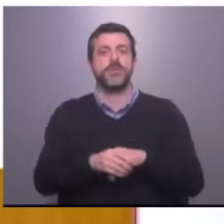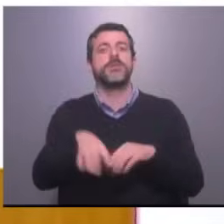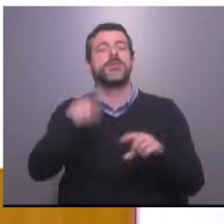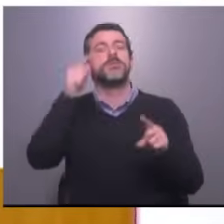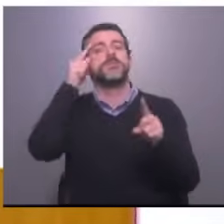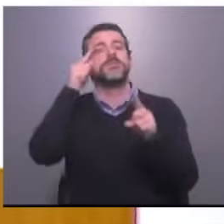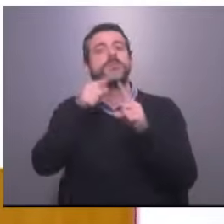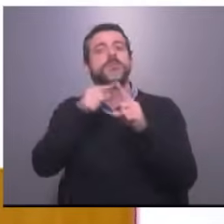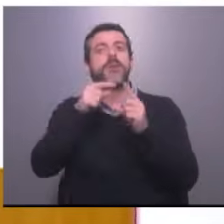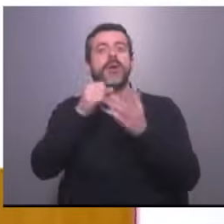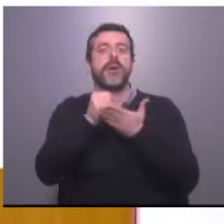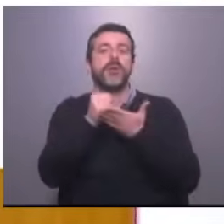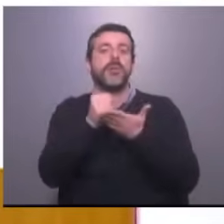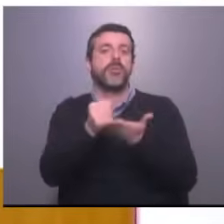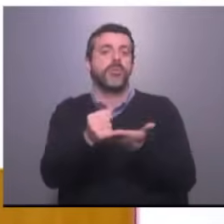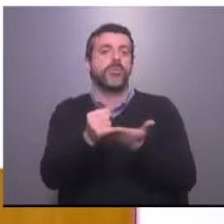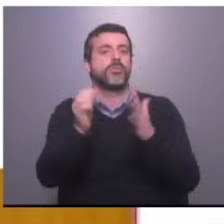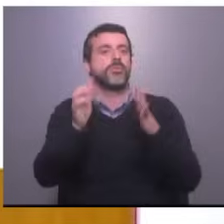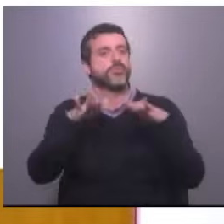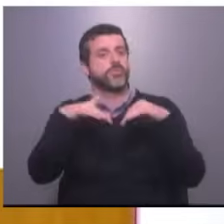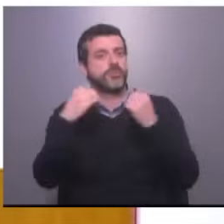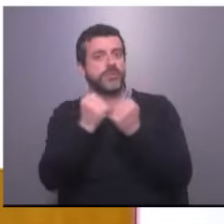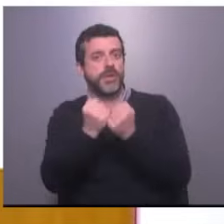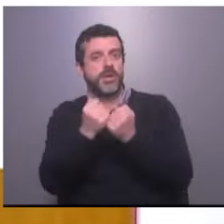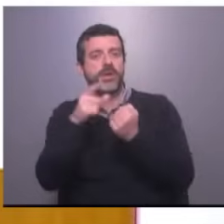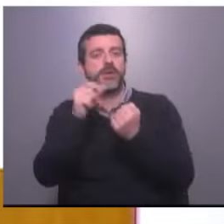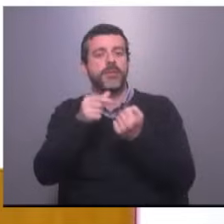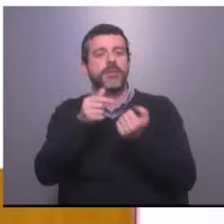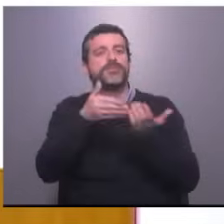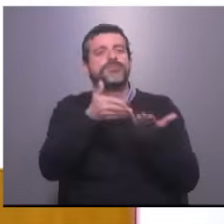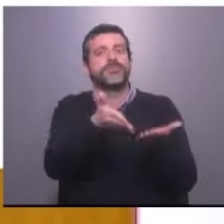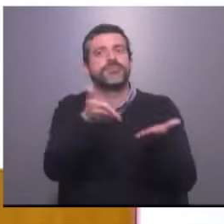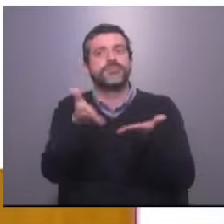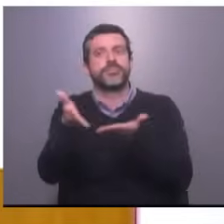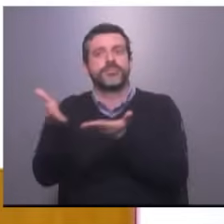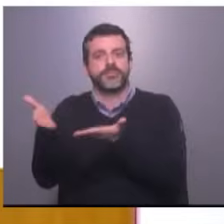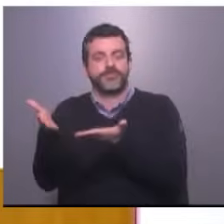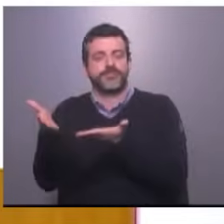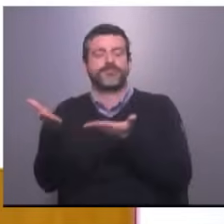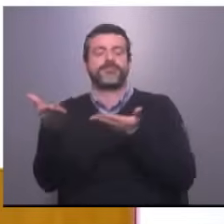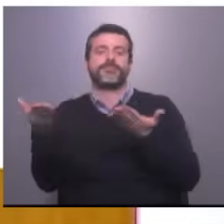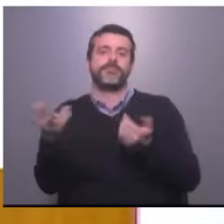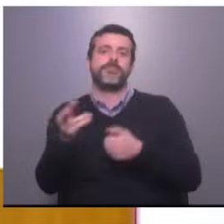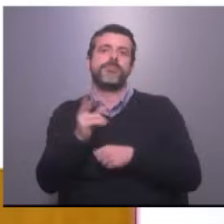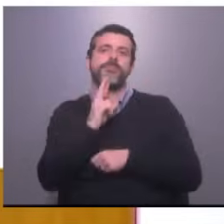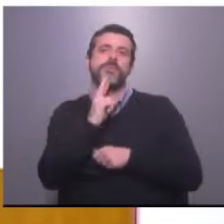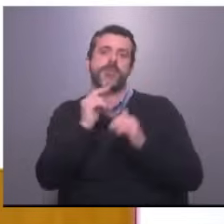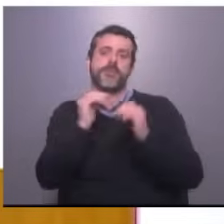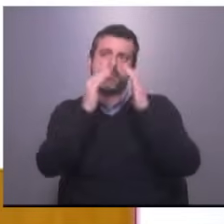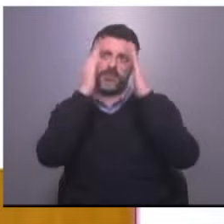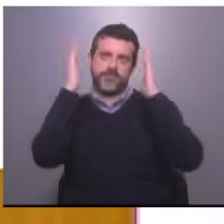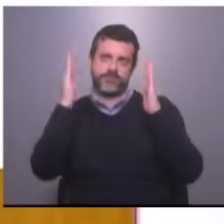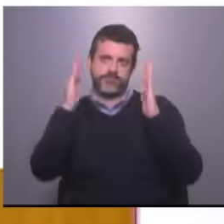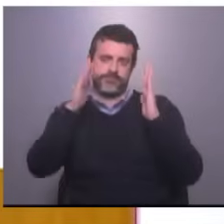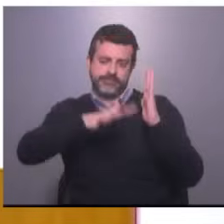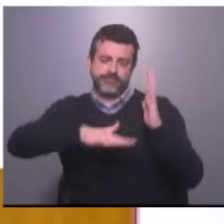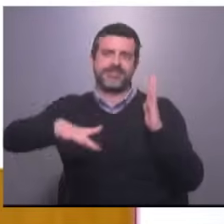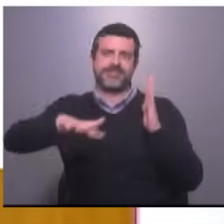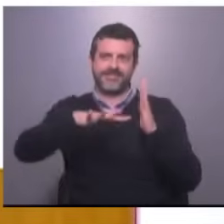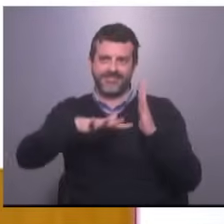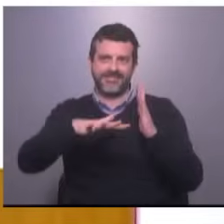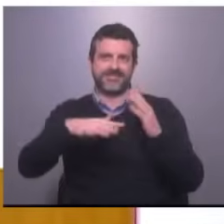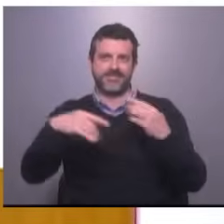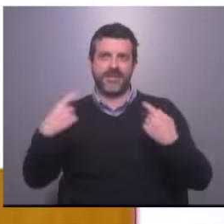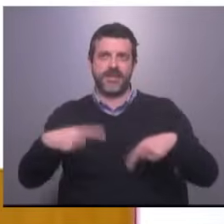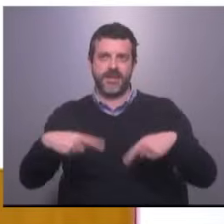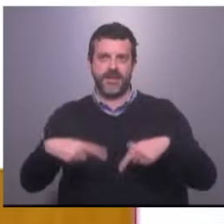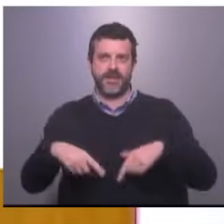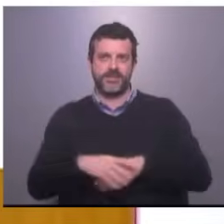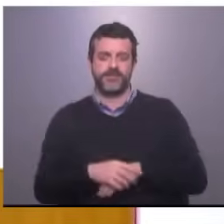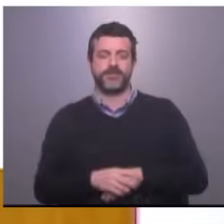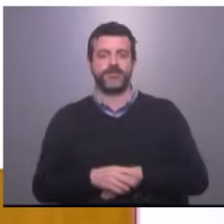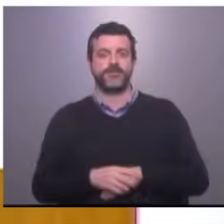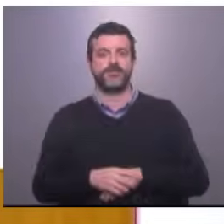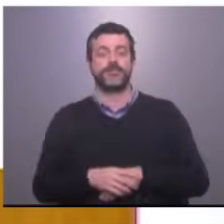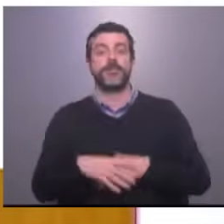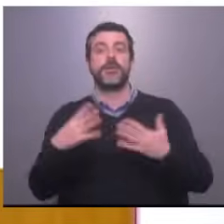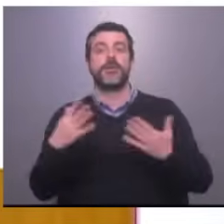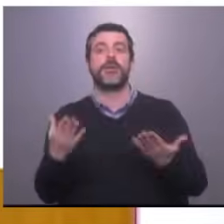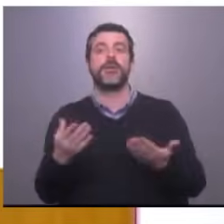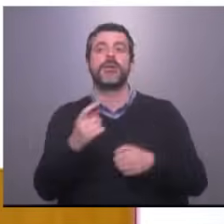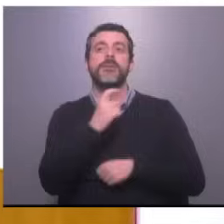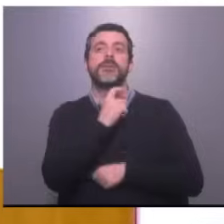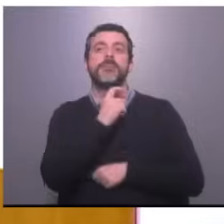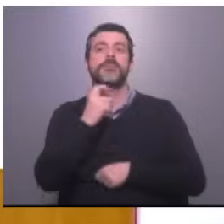hoje. Destina-se aos apoios sociais e caritativos que o Santuário de